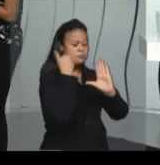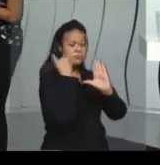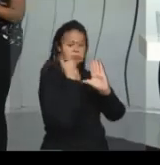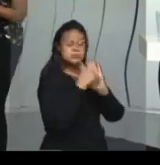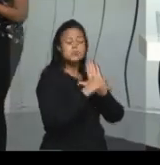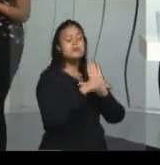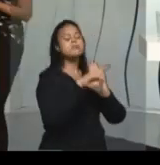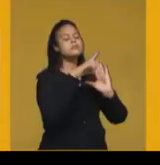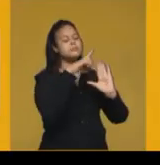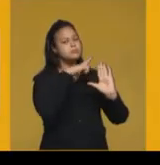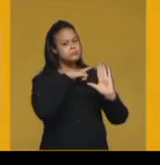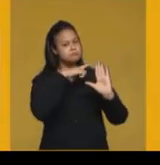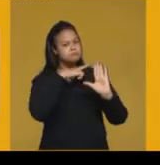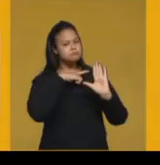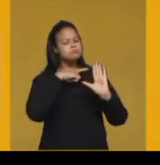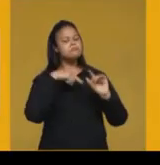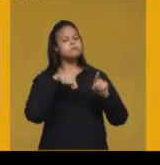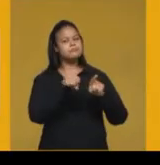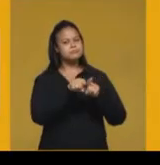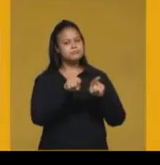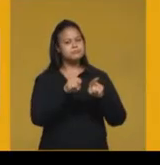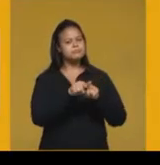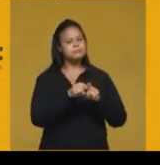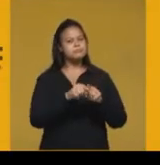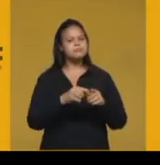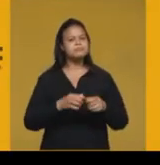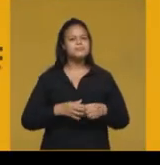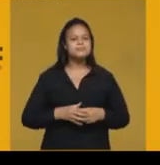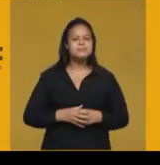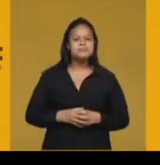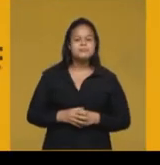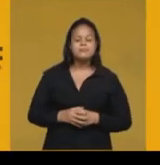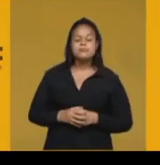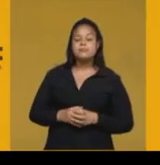lembrar que, então,